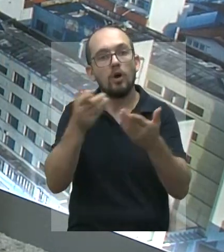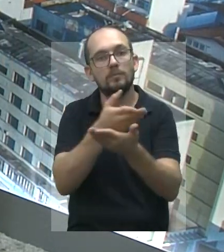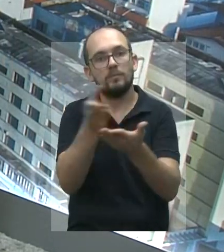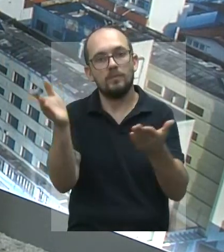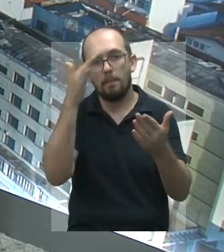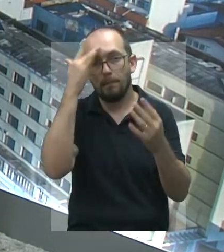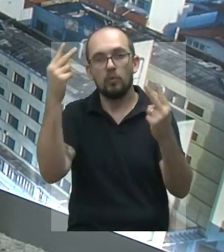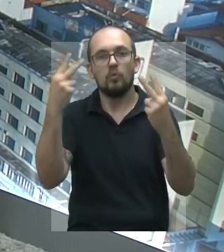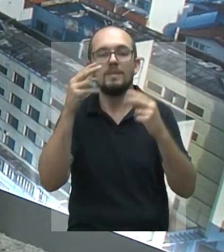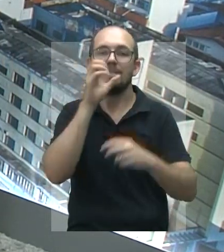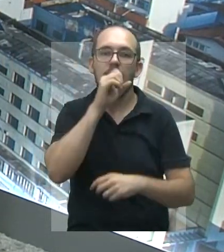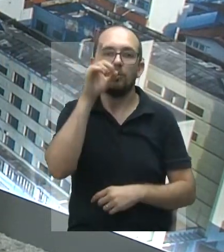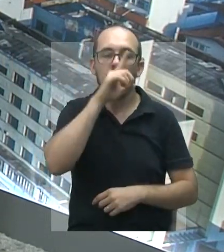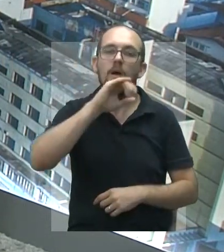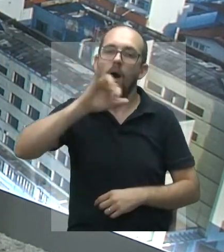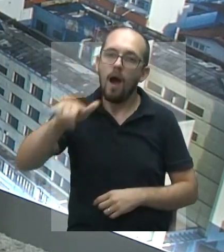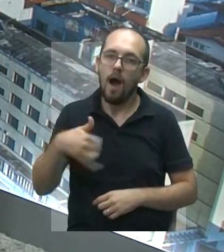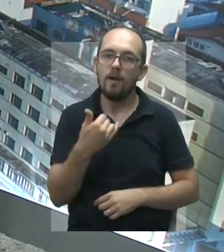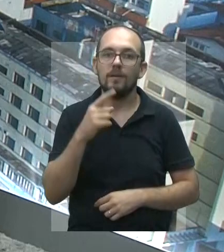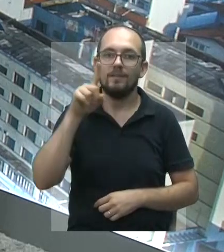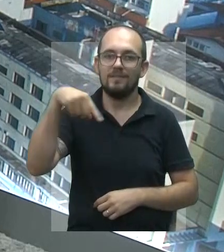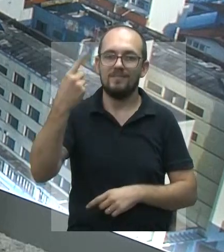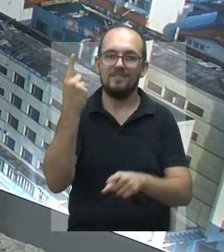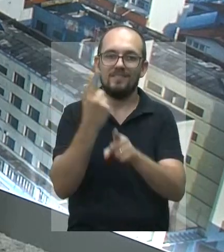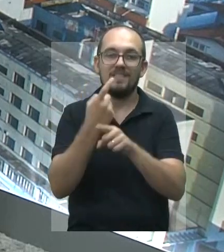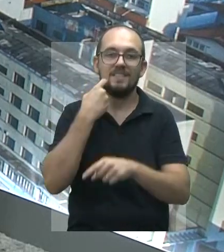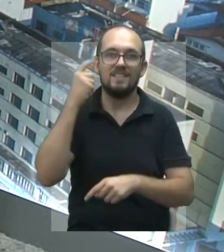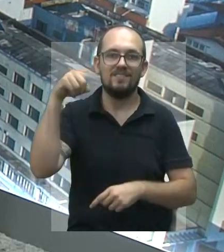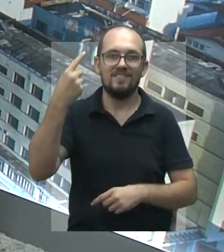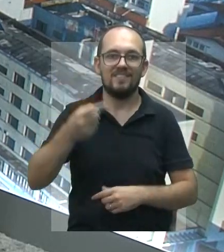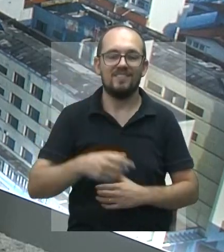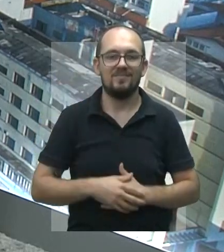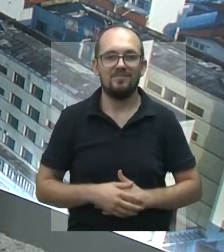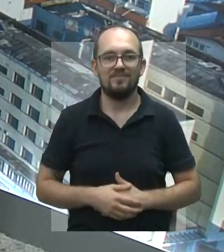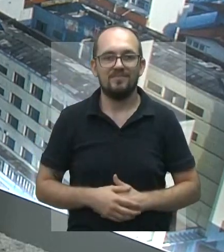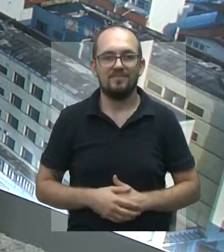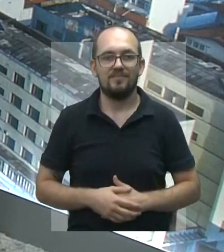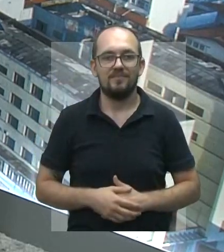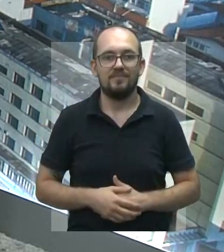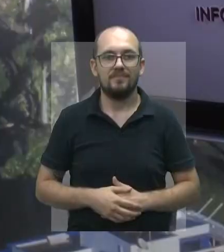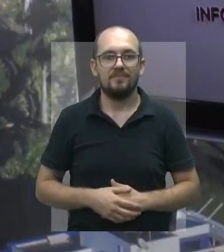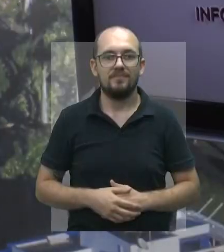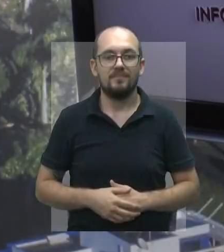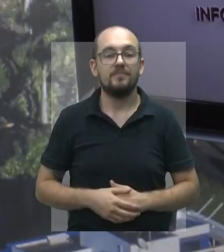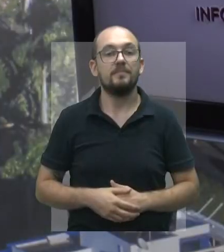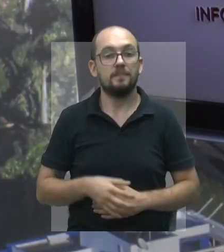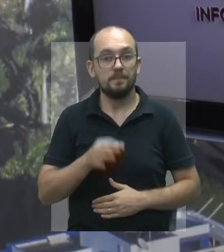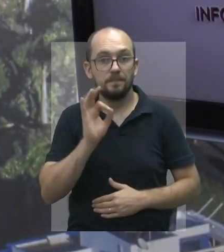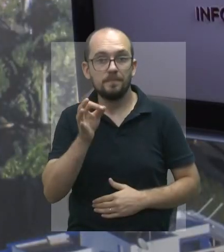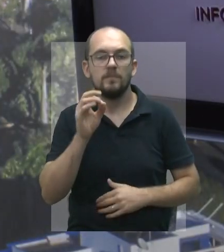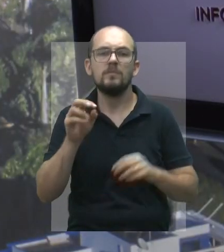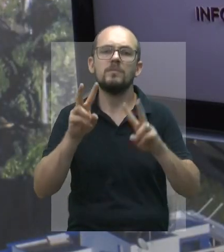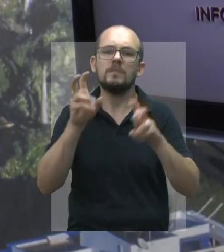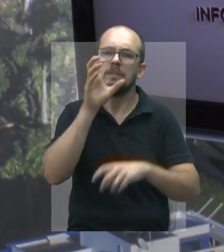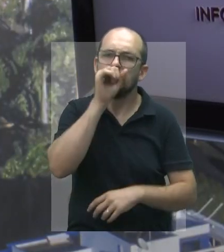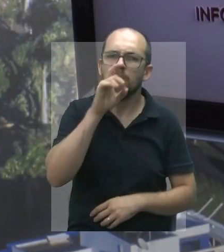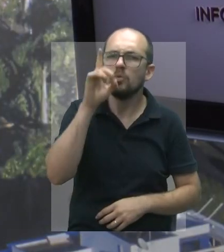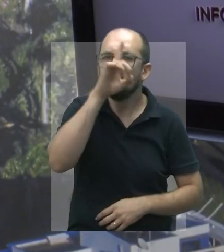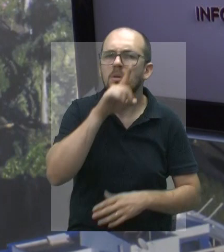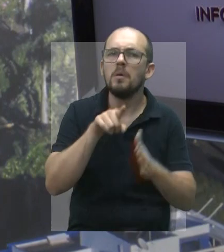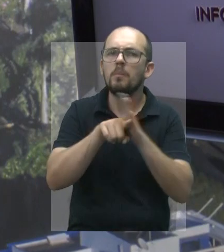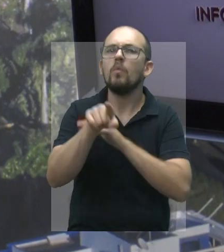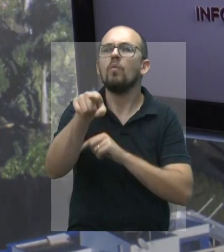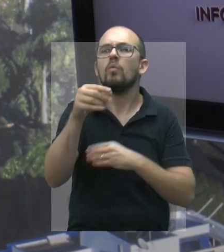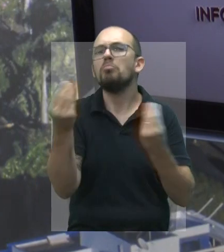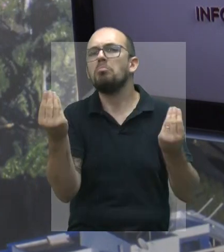semana para todos os nossos telespectadores e até a próxima sexta-feira, se Deus quiser. É isso aí. E por falar em fim de semana, você já programou o